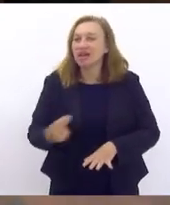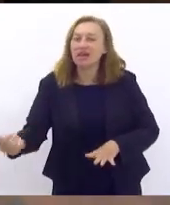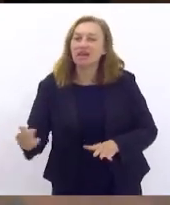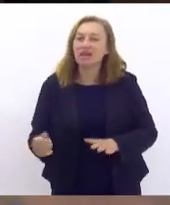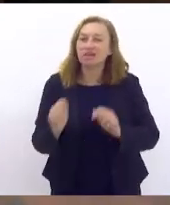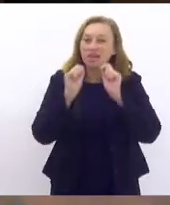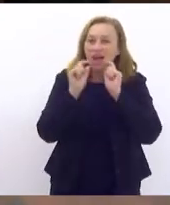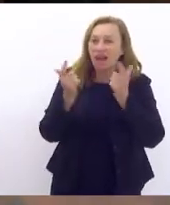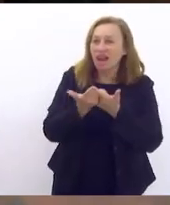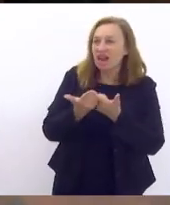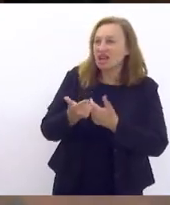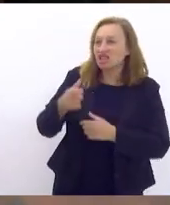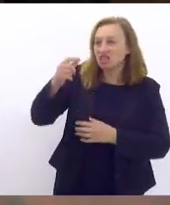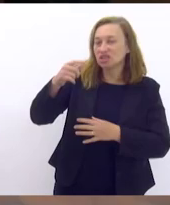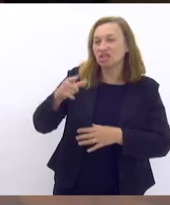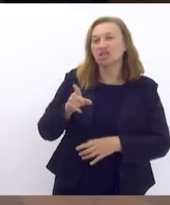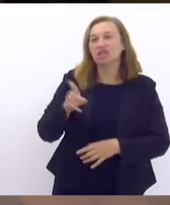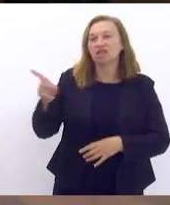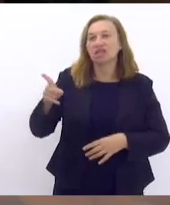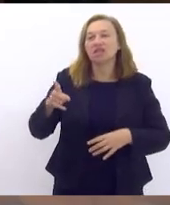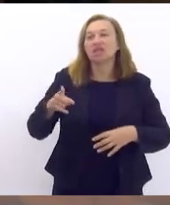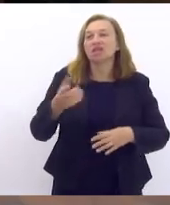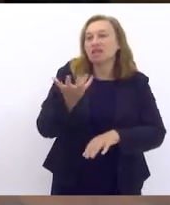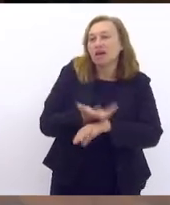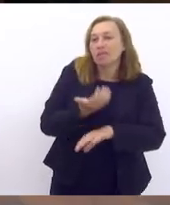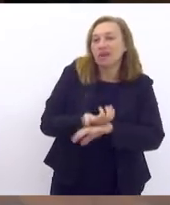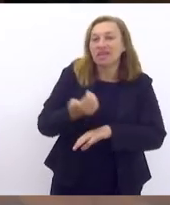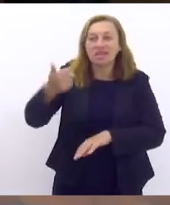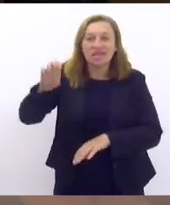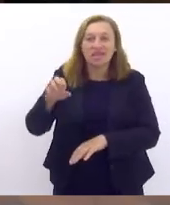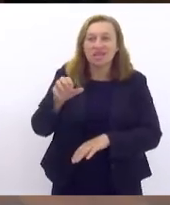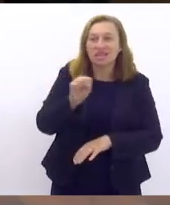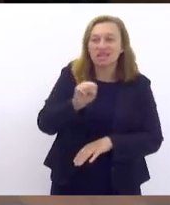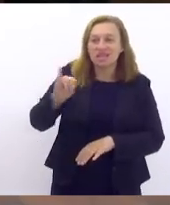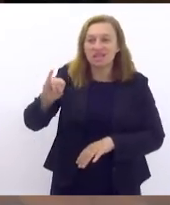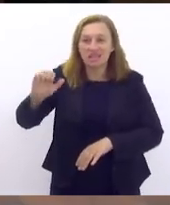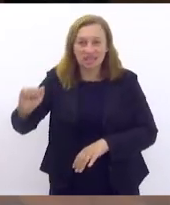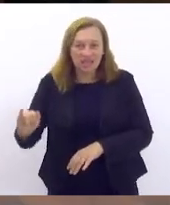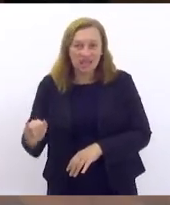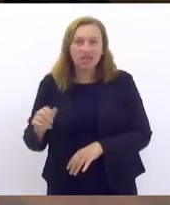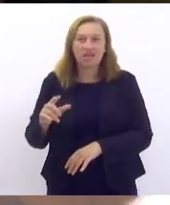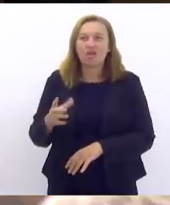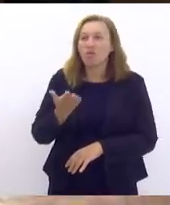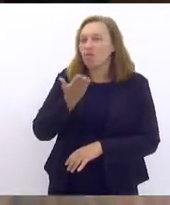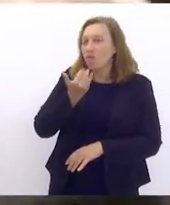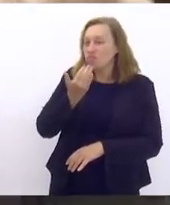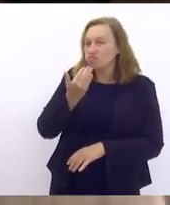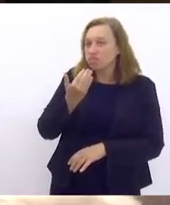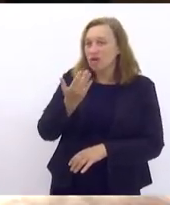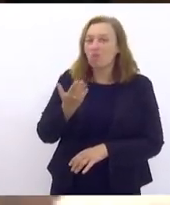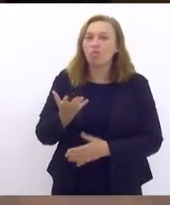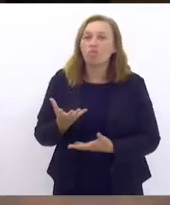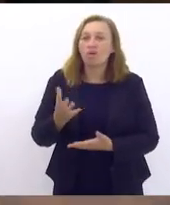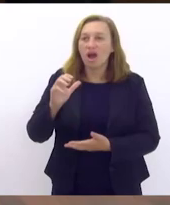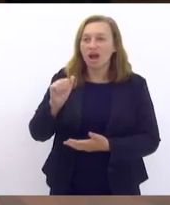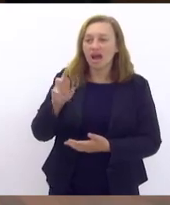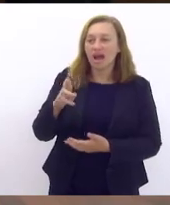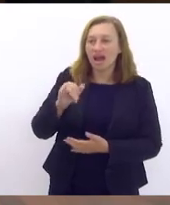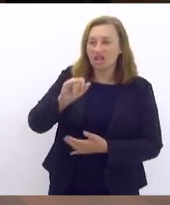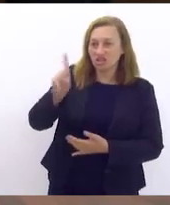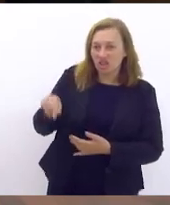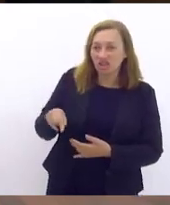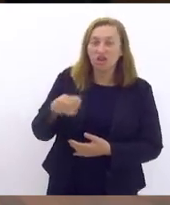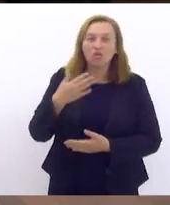a antiga, foi lá na Praça 15, na Cissa, comer um acarajézinho gostoso. Então, acho que é